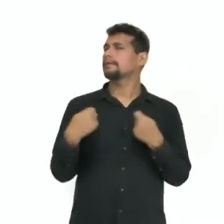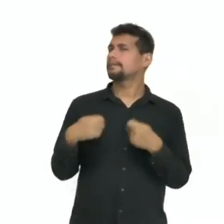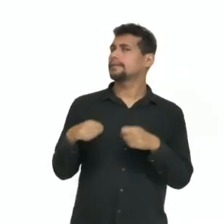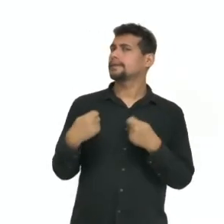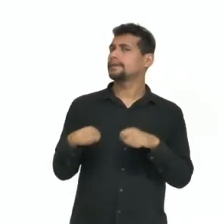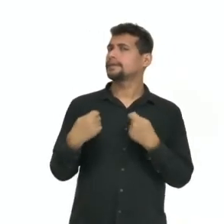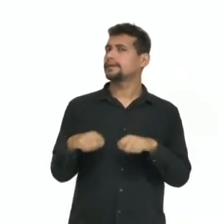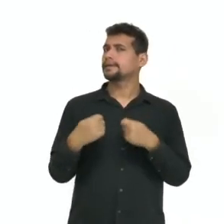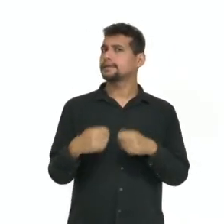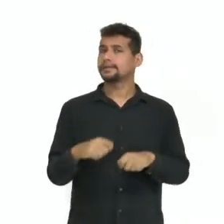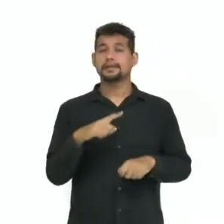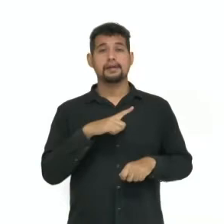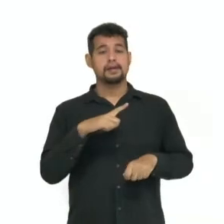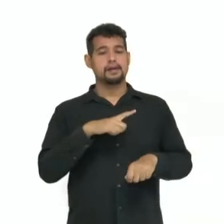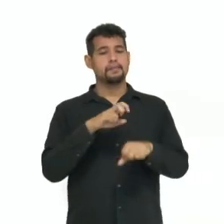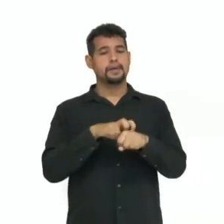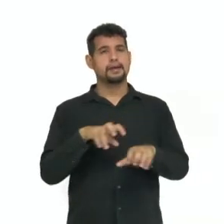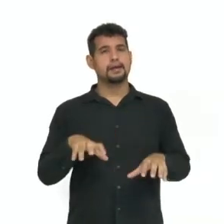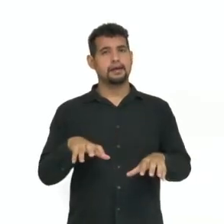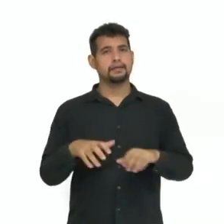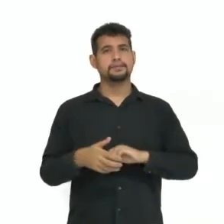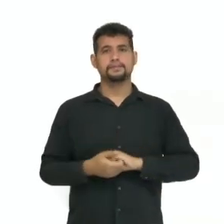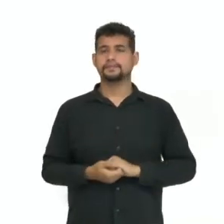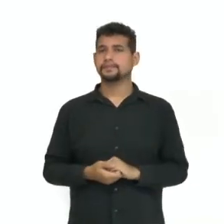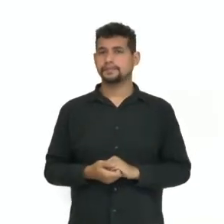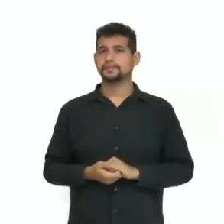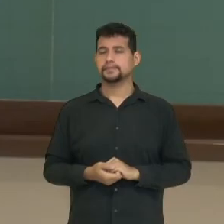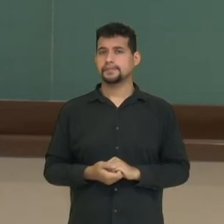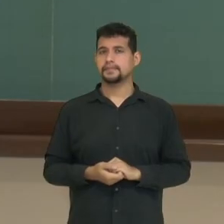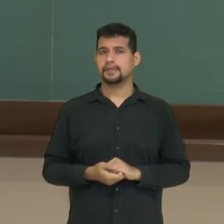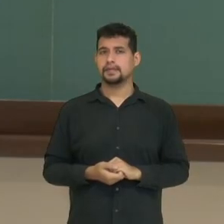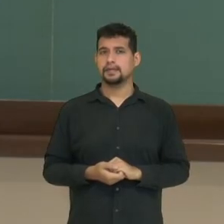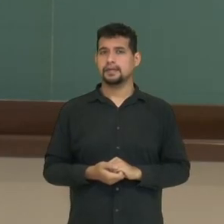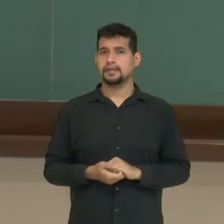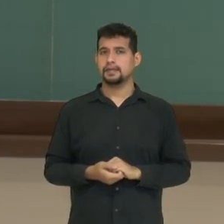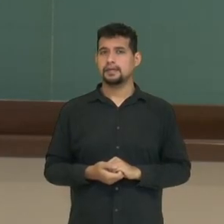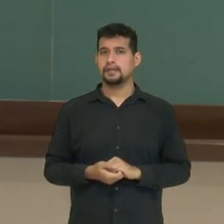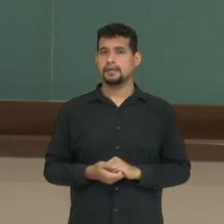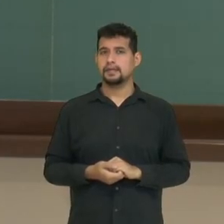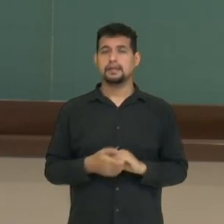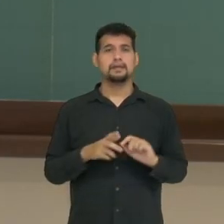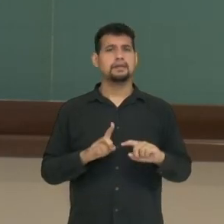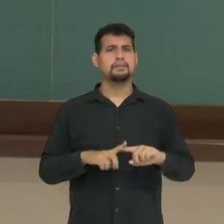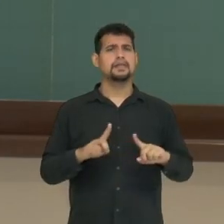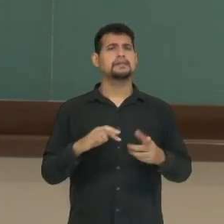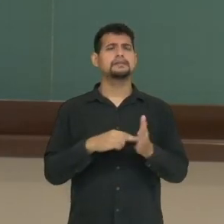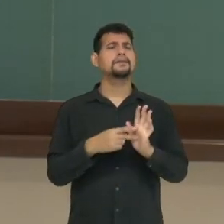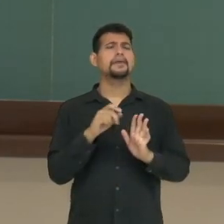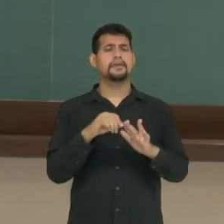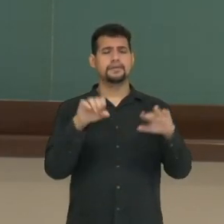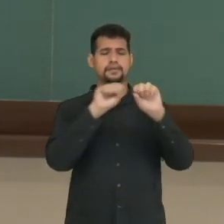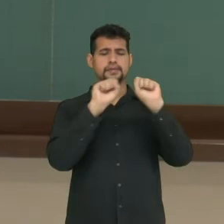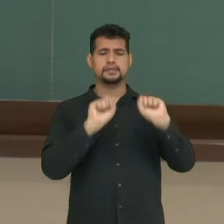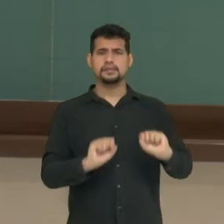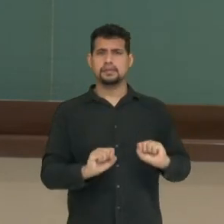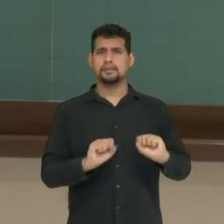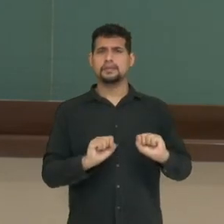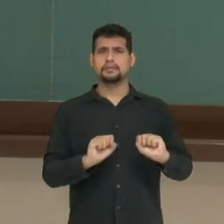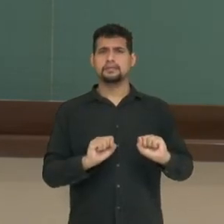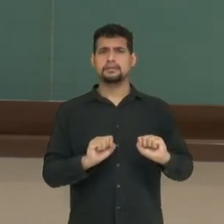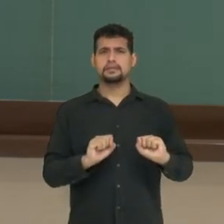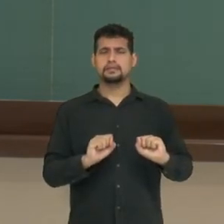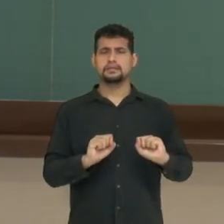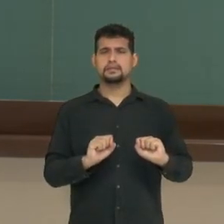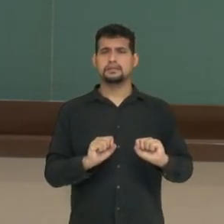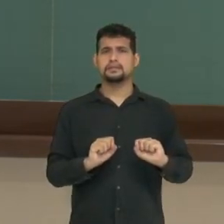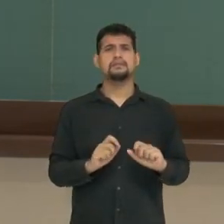para a contenção da pandemia. Então, isto é o que o sistema faz. Preste bem atenção.